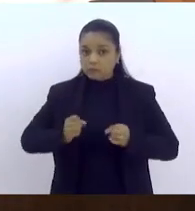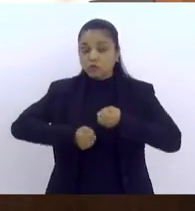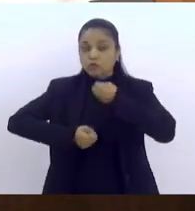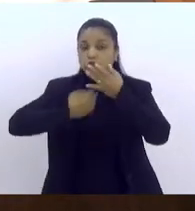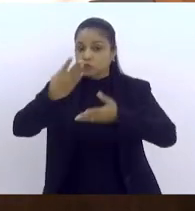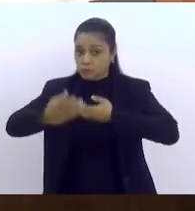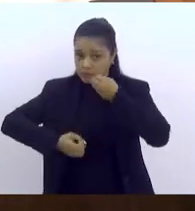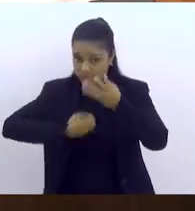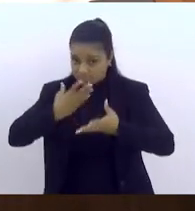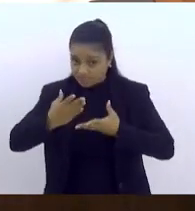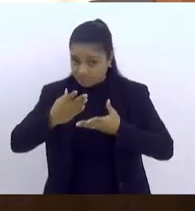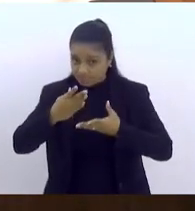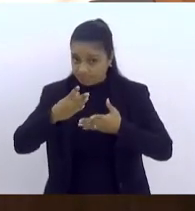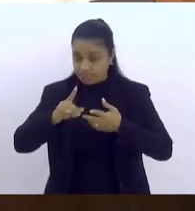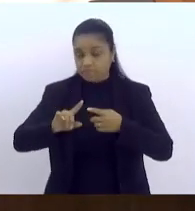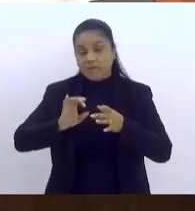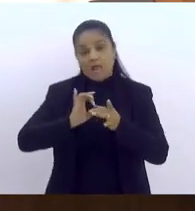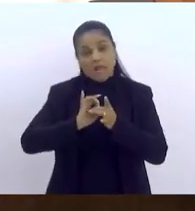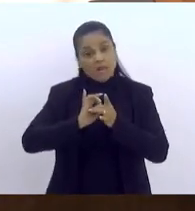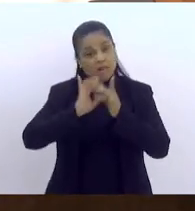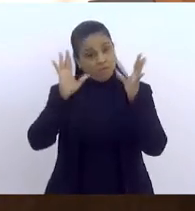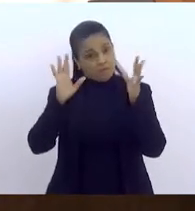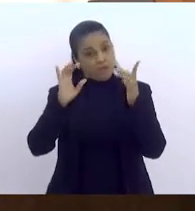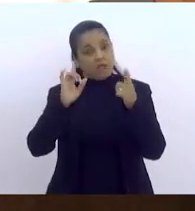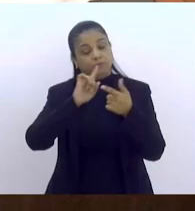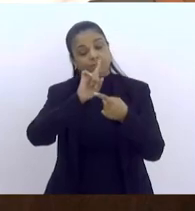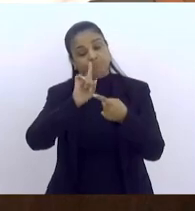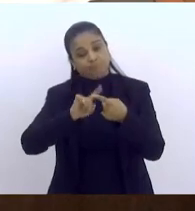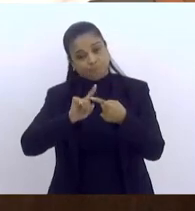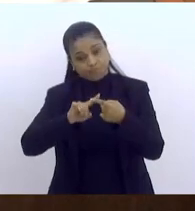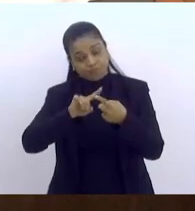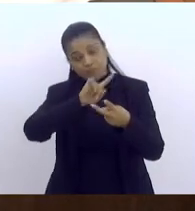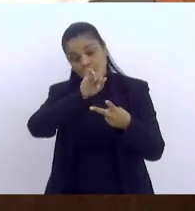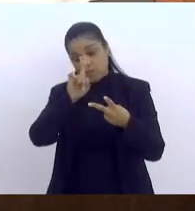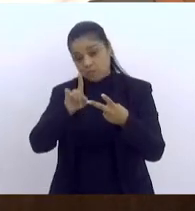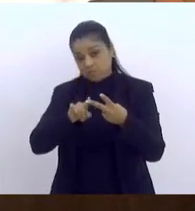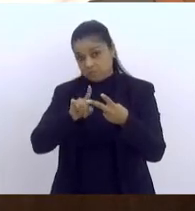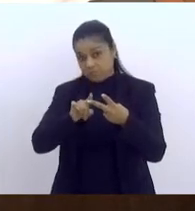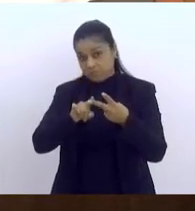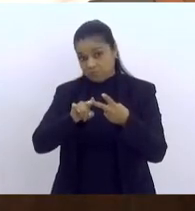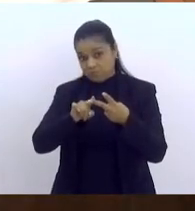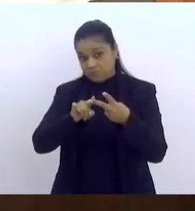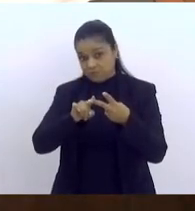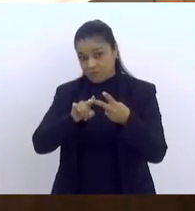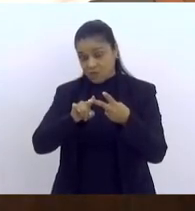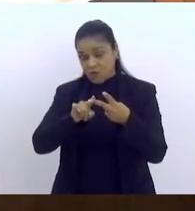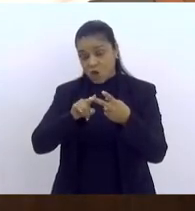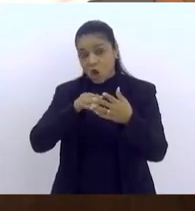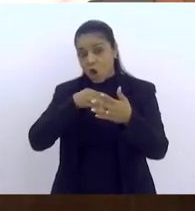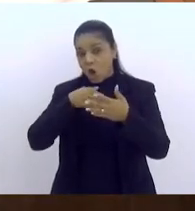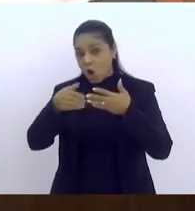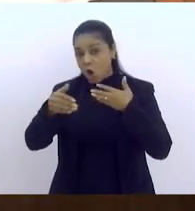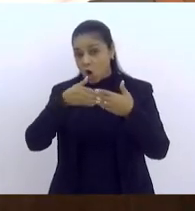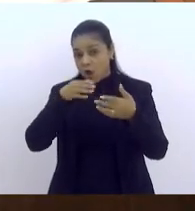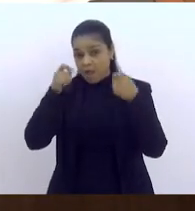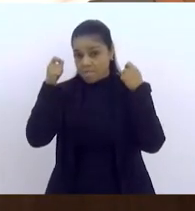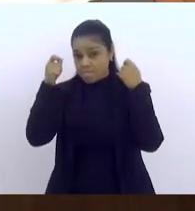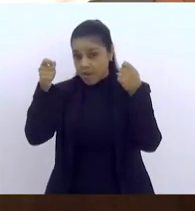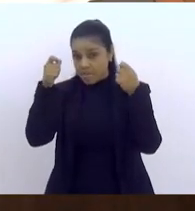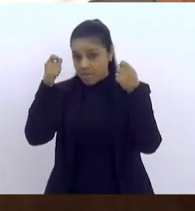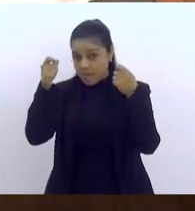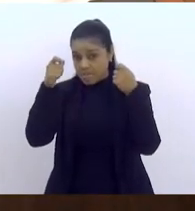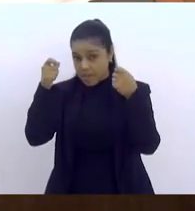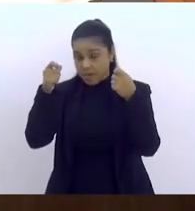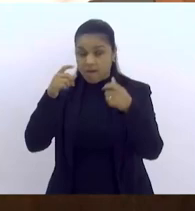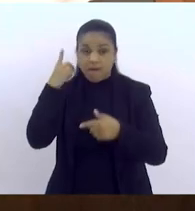expressar. Isso é liberdade. Fica a minha manifestação pelo direito que qualquer parlamentar eleito no